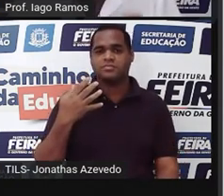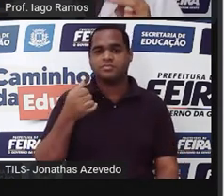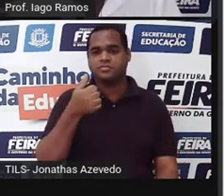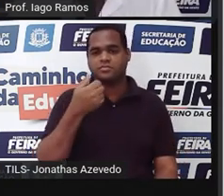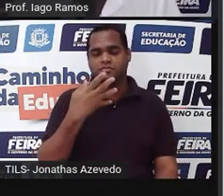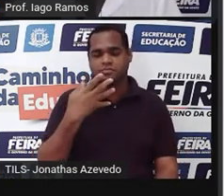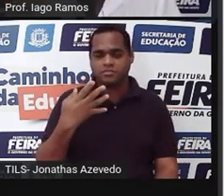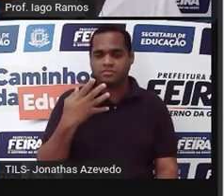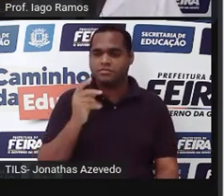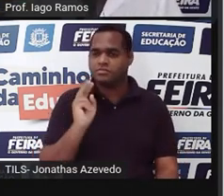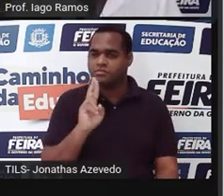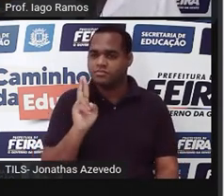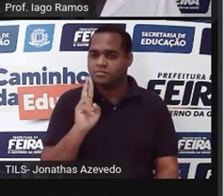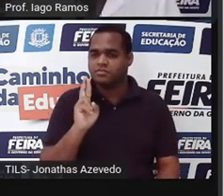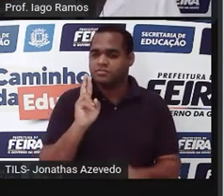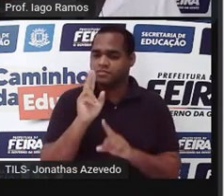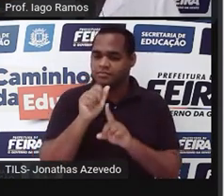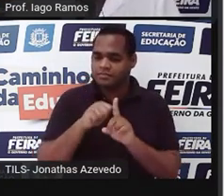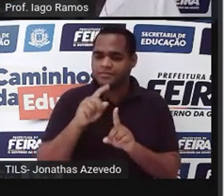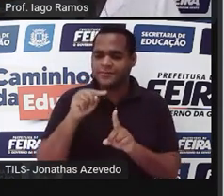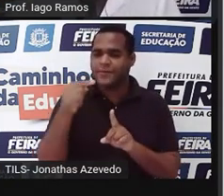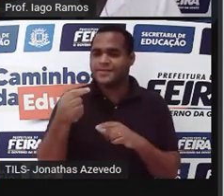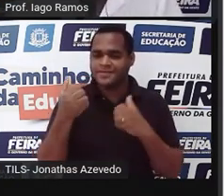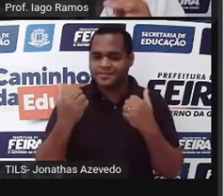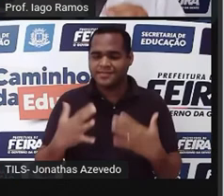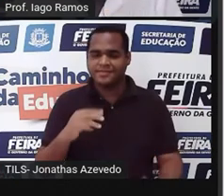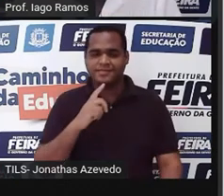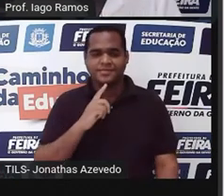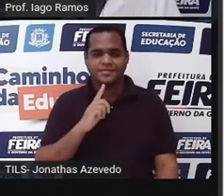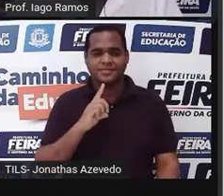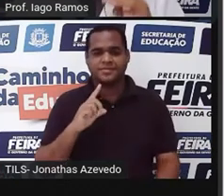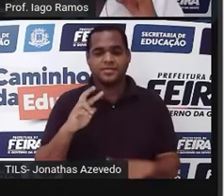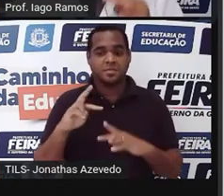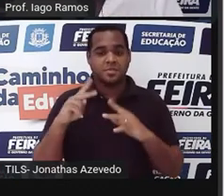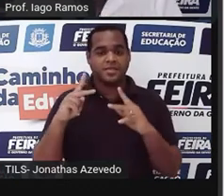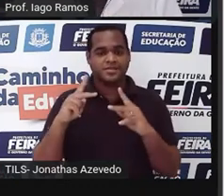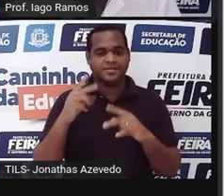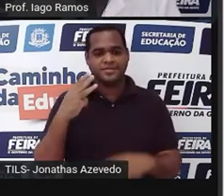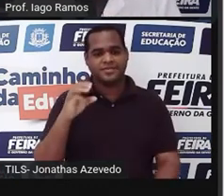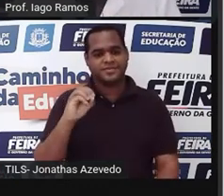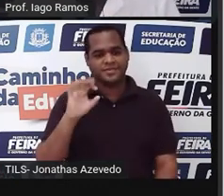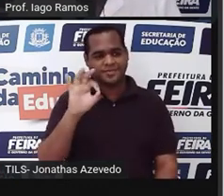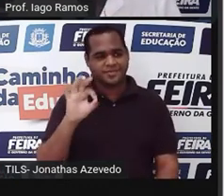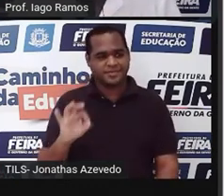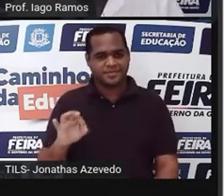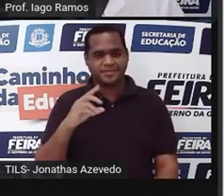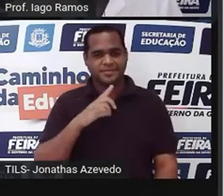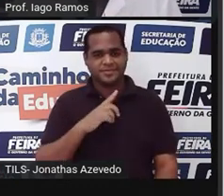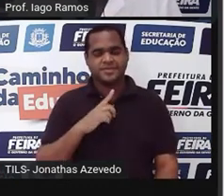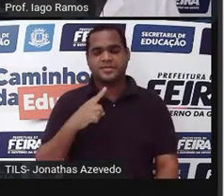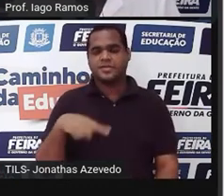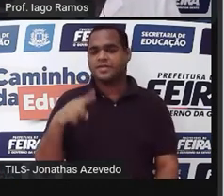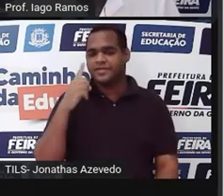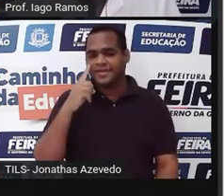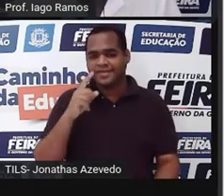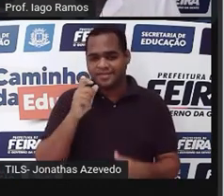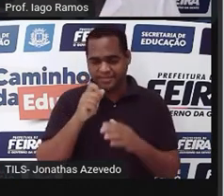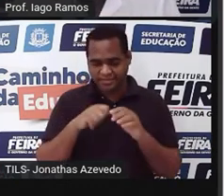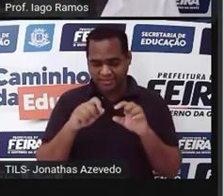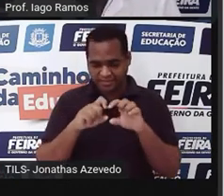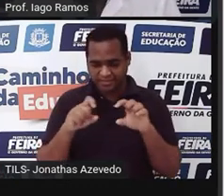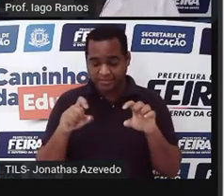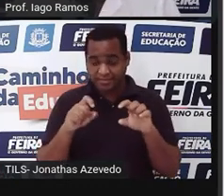144 no mês seguinte vai aumentar trinta por cento por isso que eu tô gritando ali